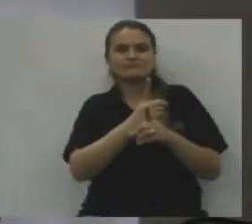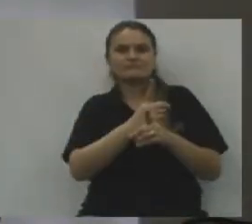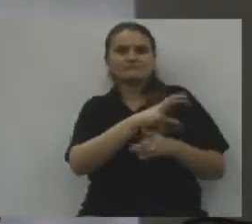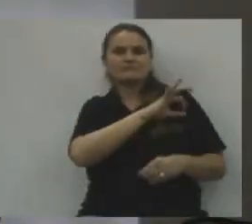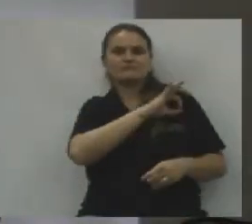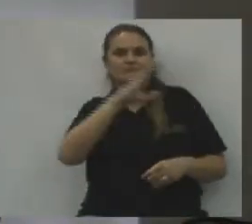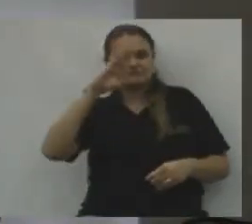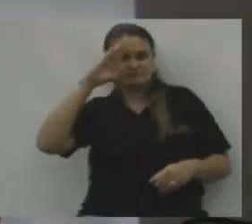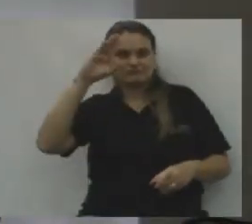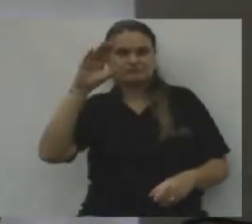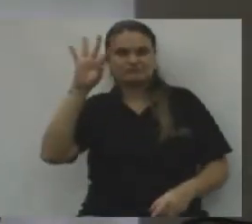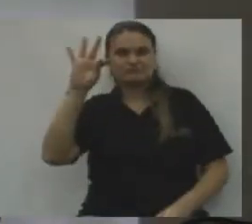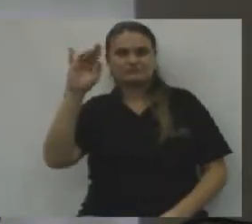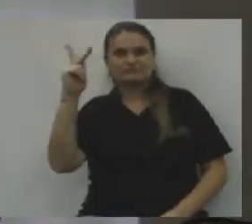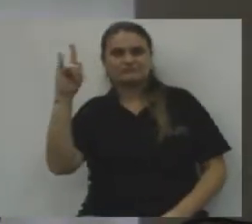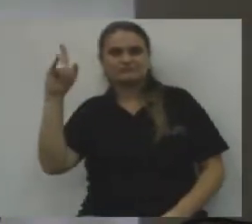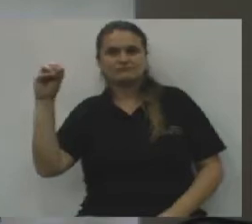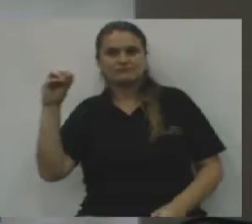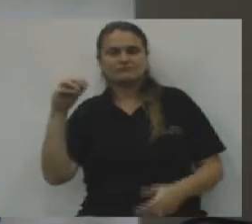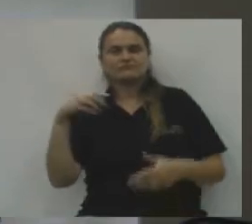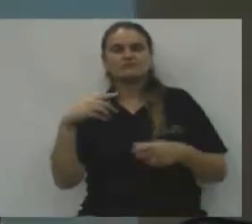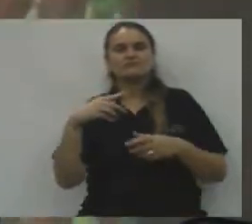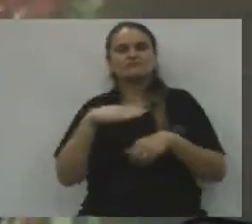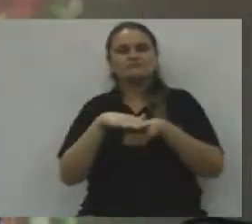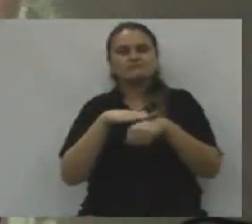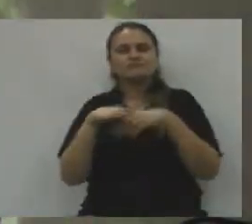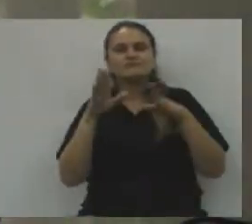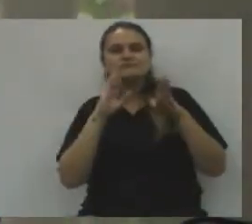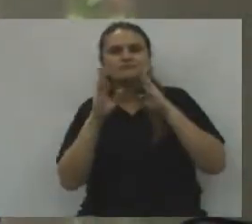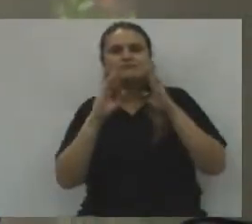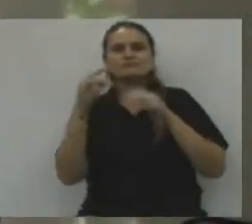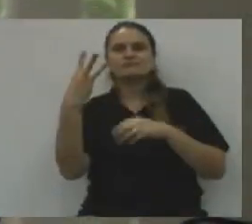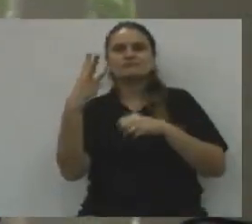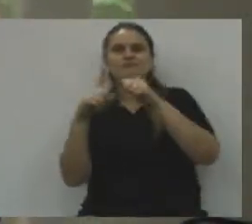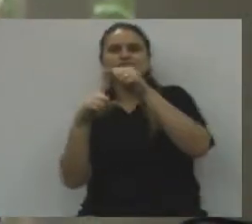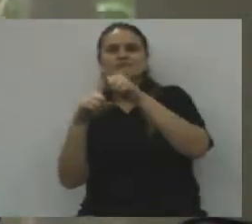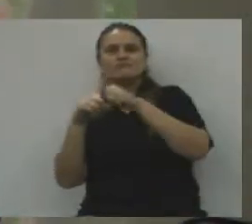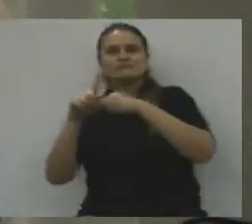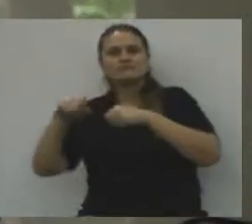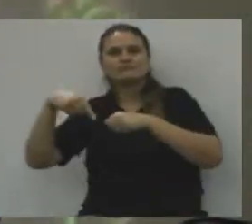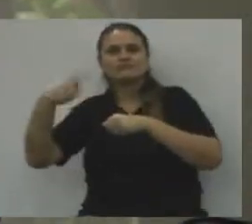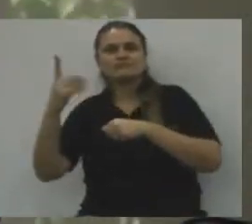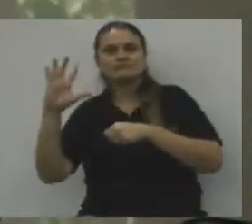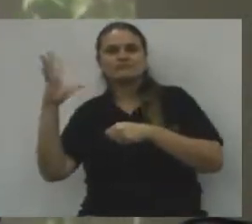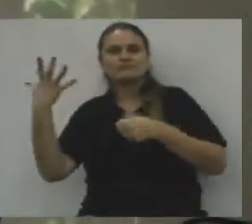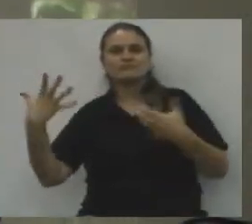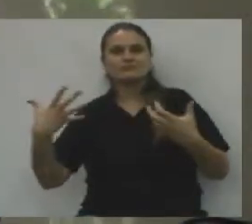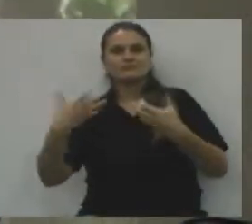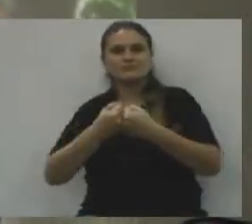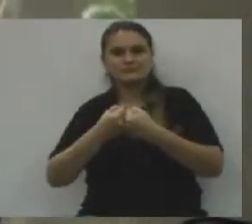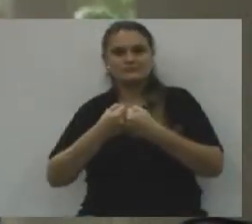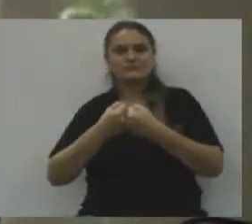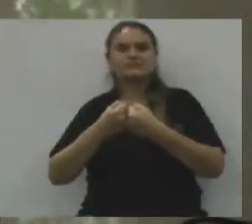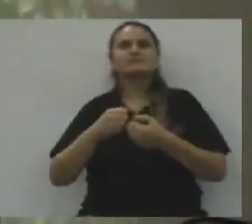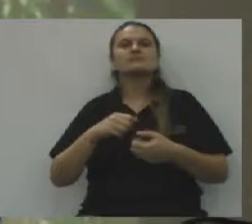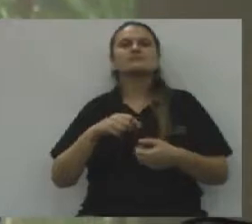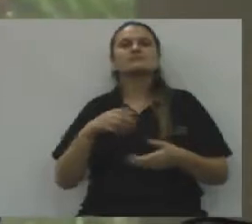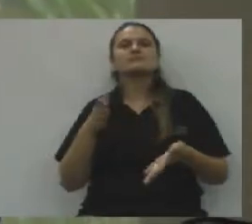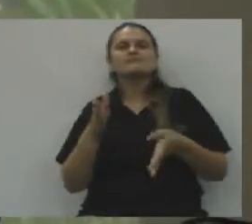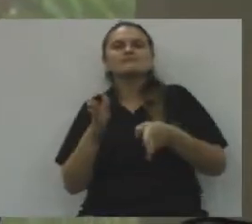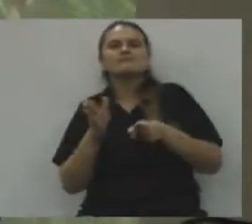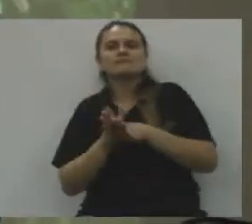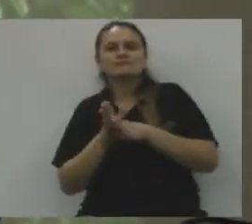na internet e mantiveram contato com ele por redes sociais. E 3 meses após esse acidente ter acontecido na Serra Dona Francisca, quase chegando